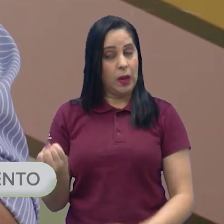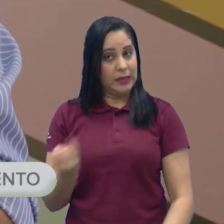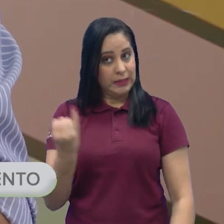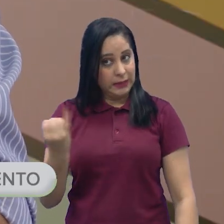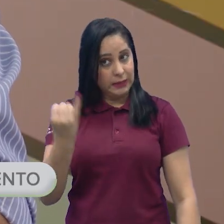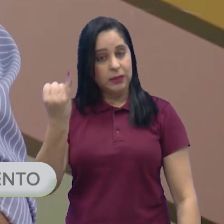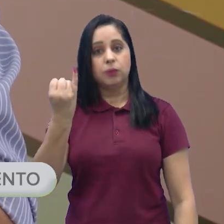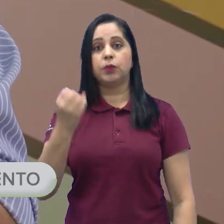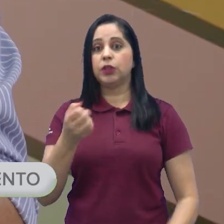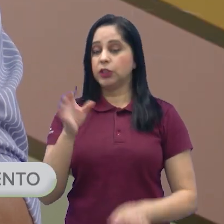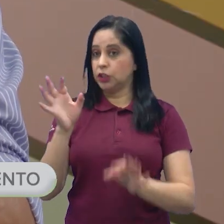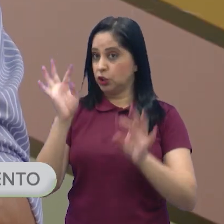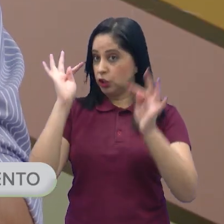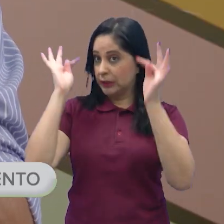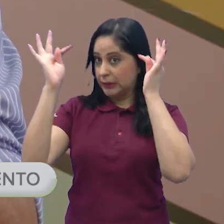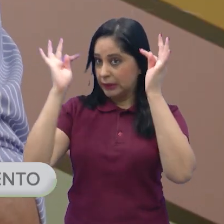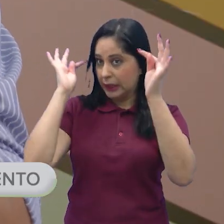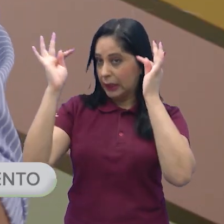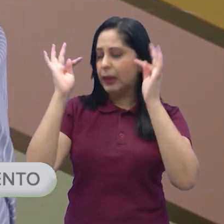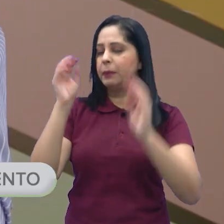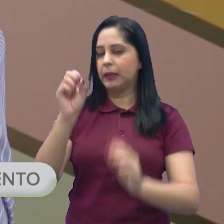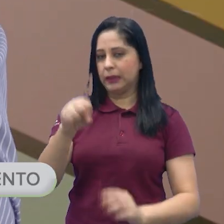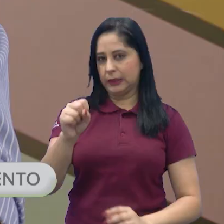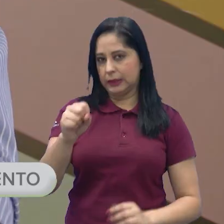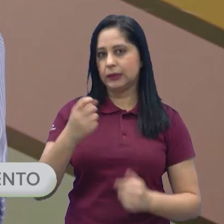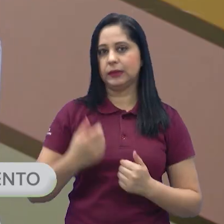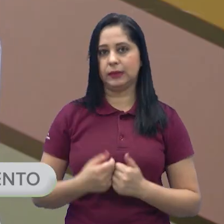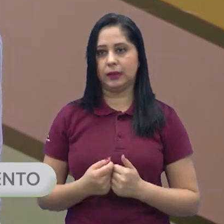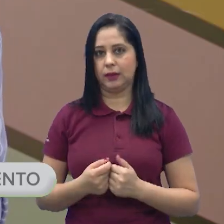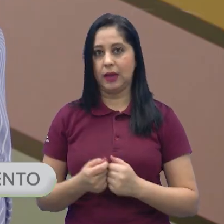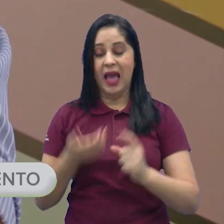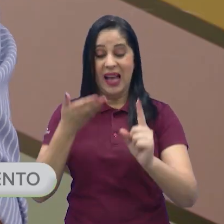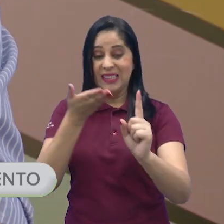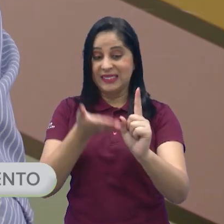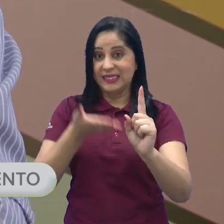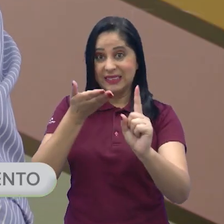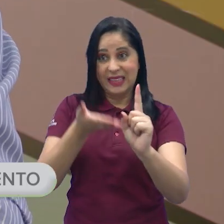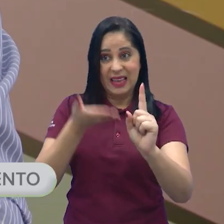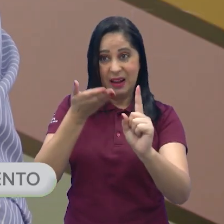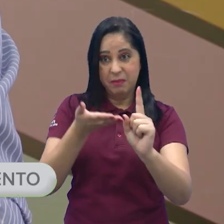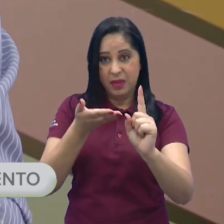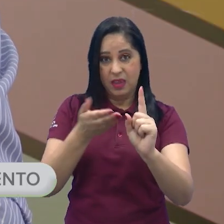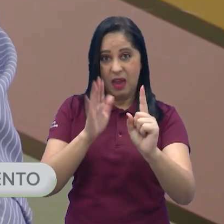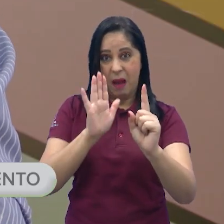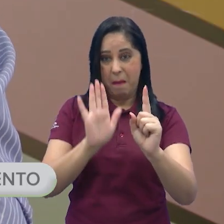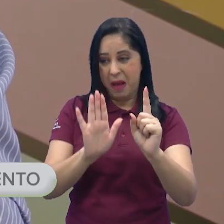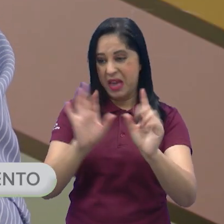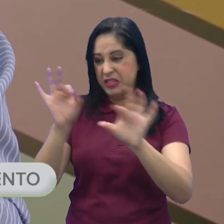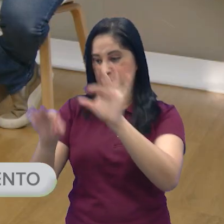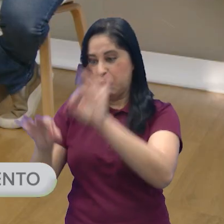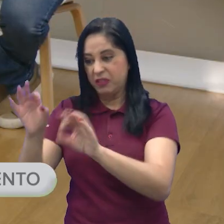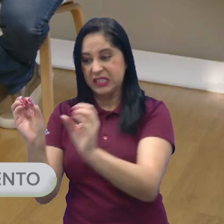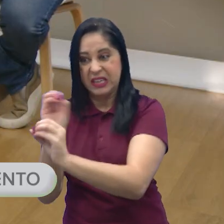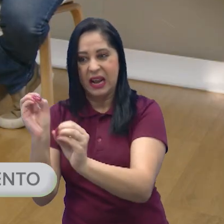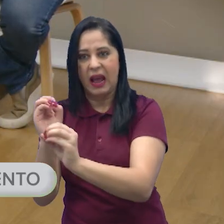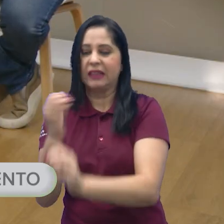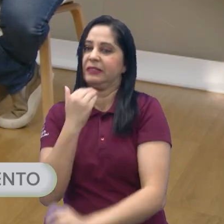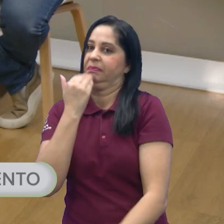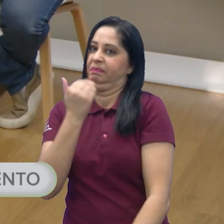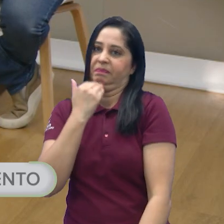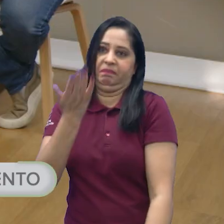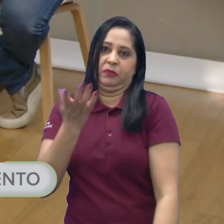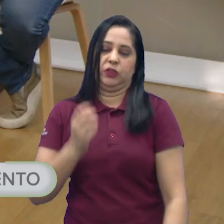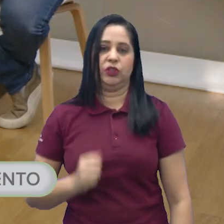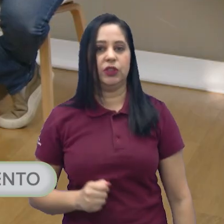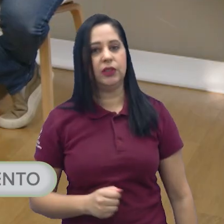essas terapias. Não tem como falar em tratamento sem terapia. E você trabalhou, você me